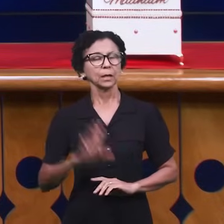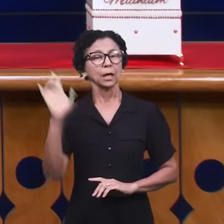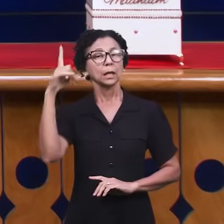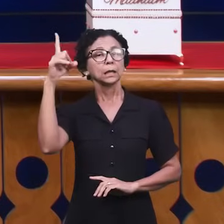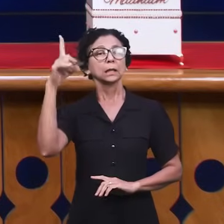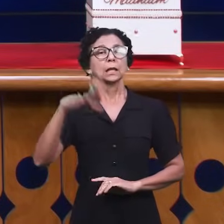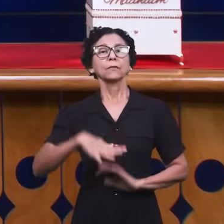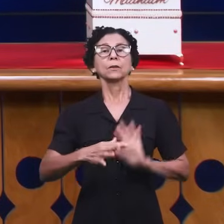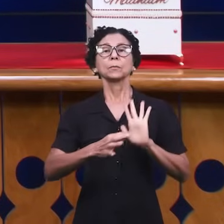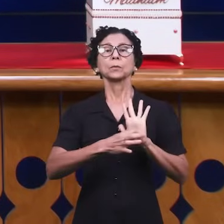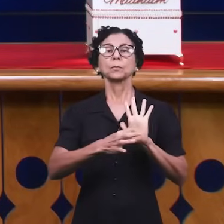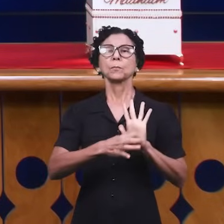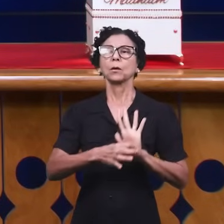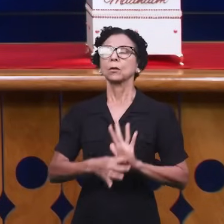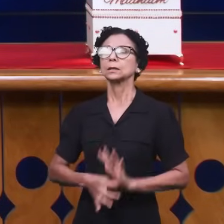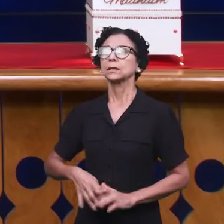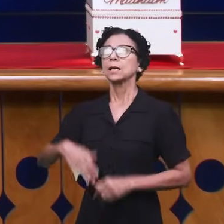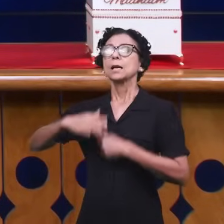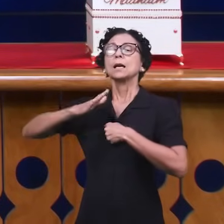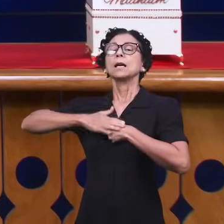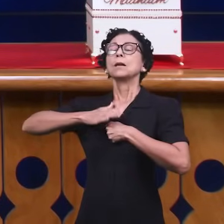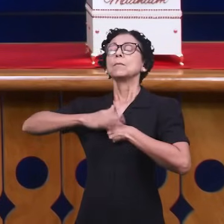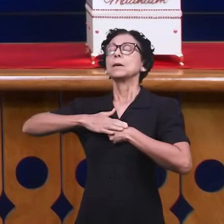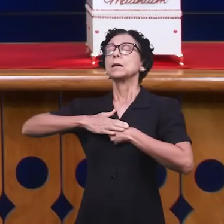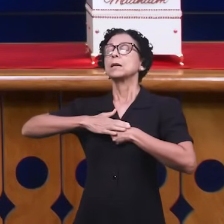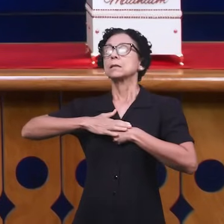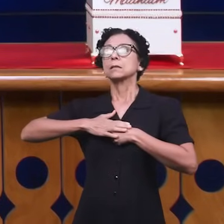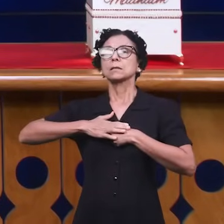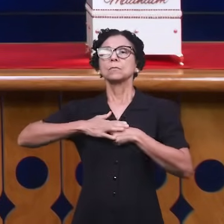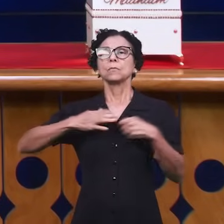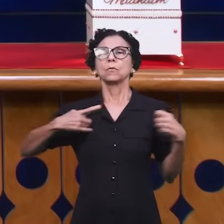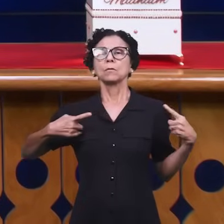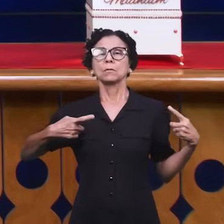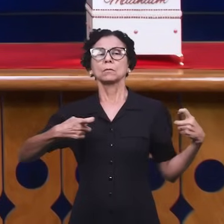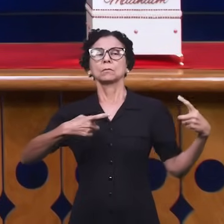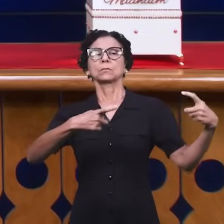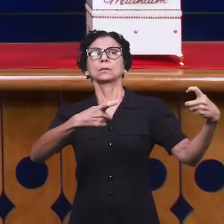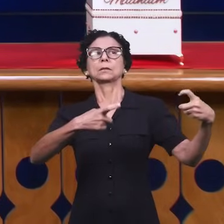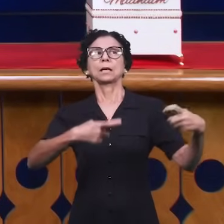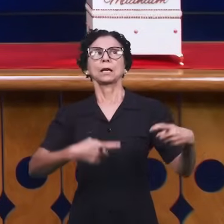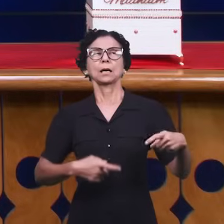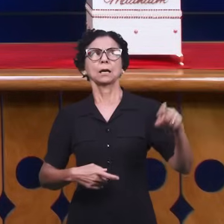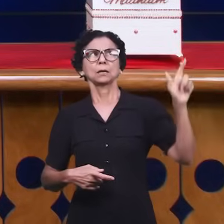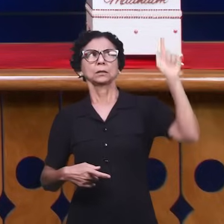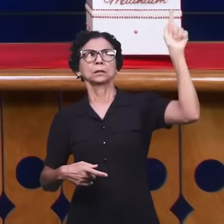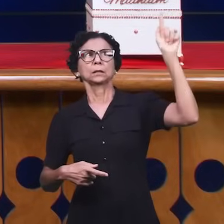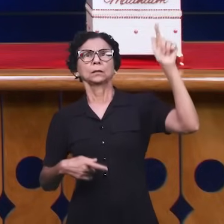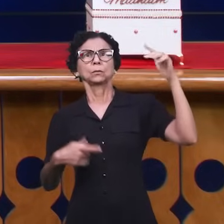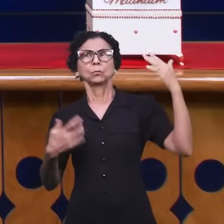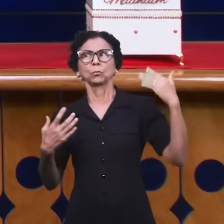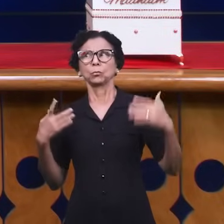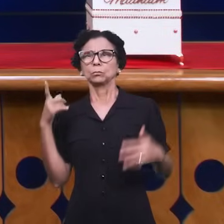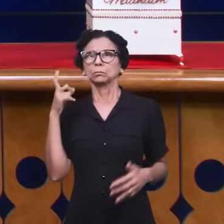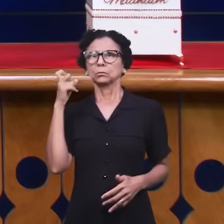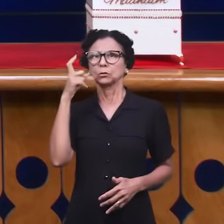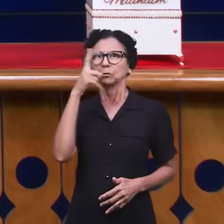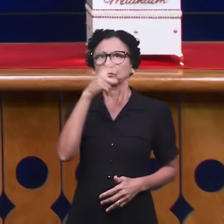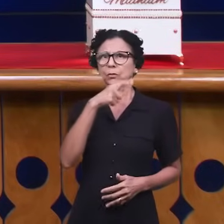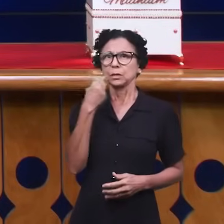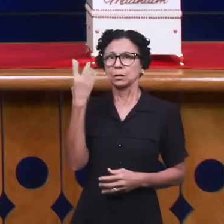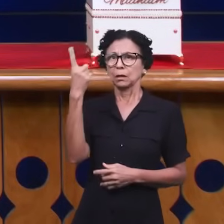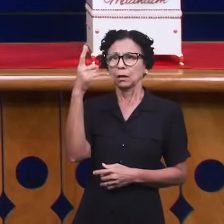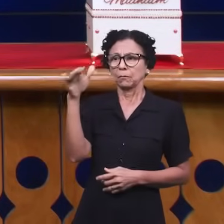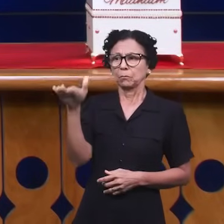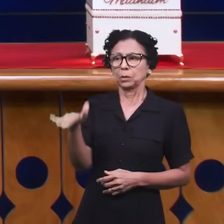a enfrentar aquele gigante. Difícil, né? Para muitos até